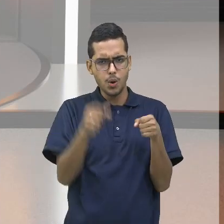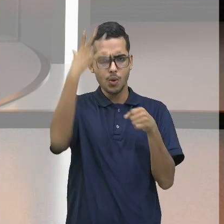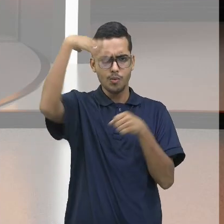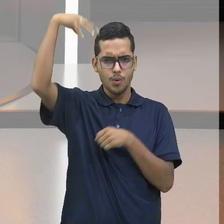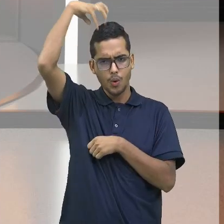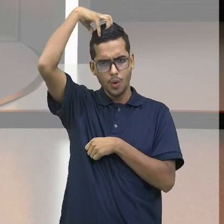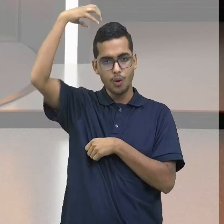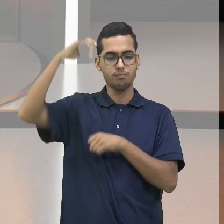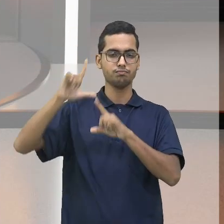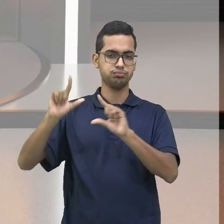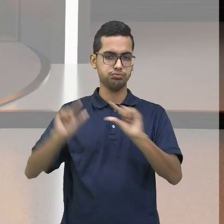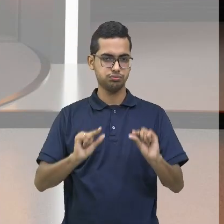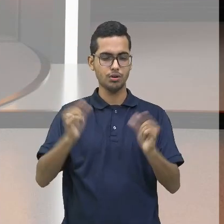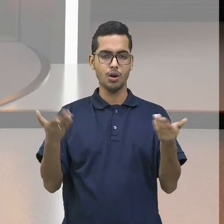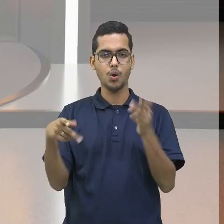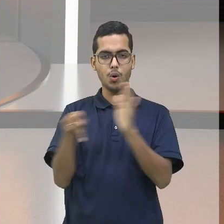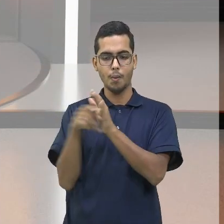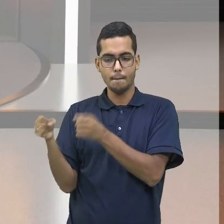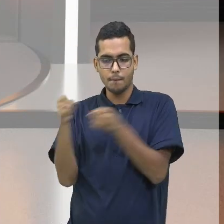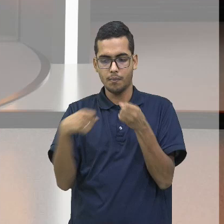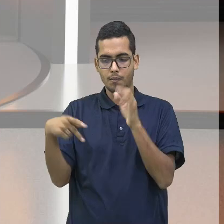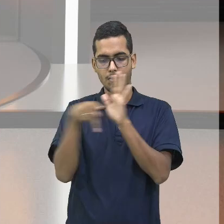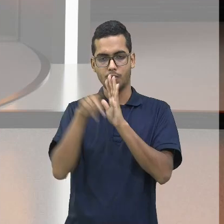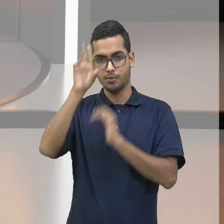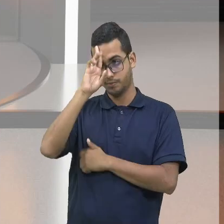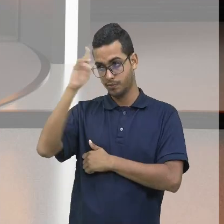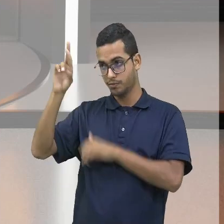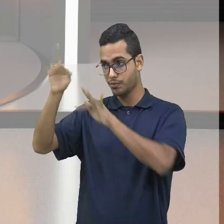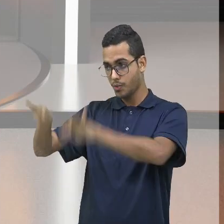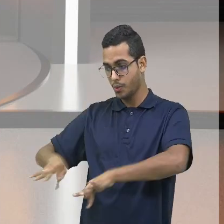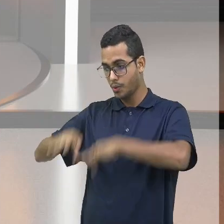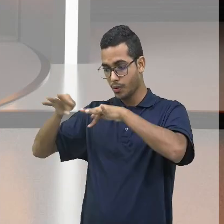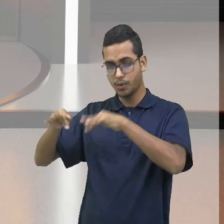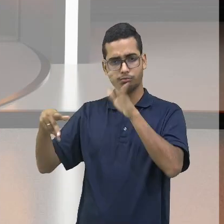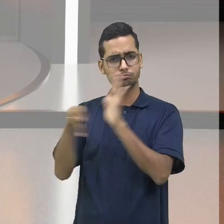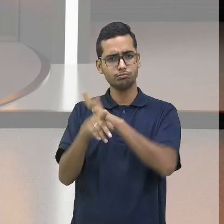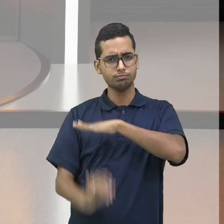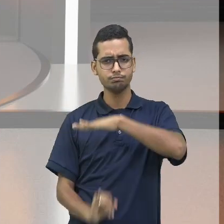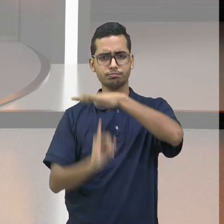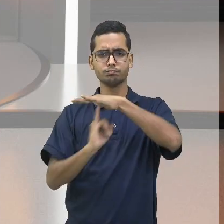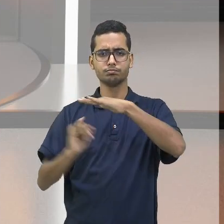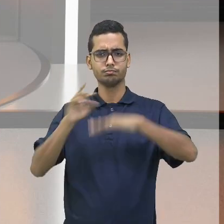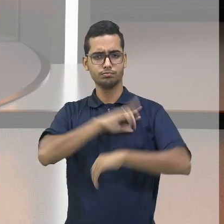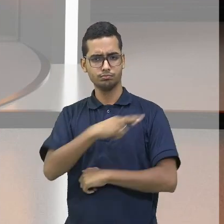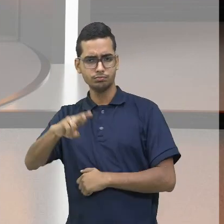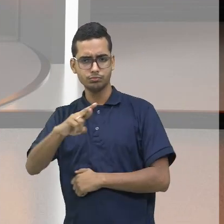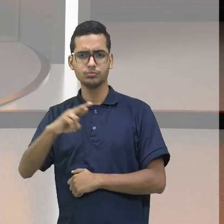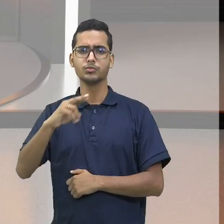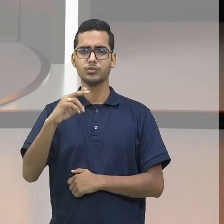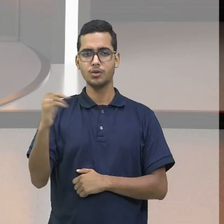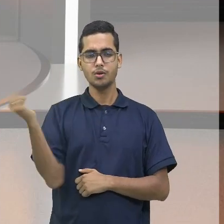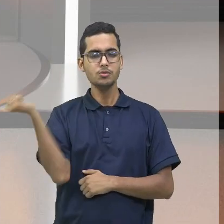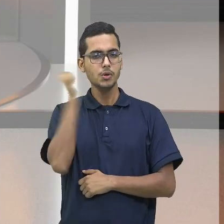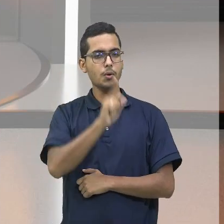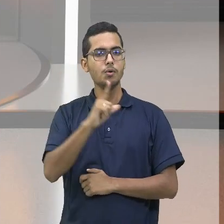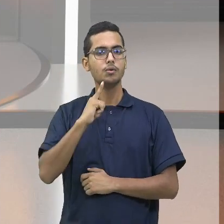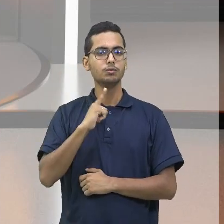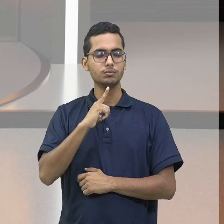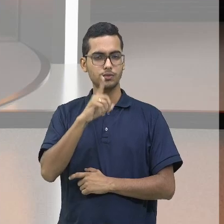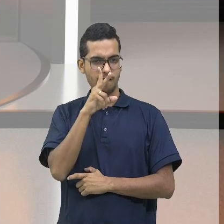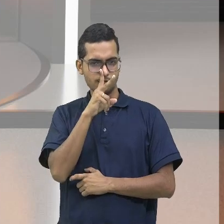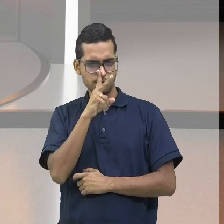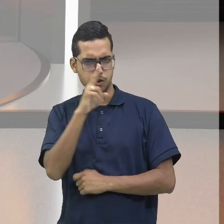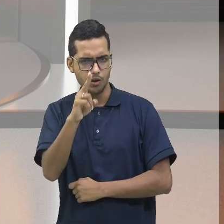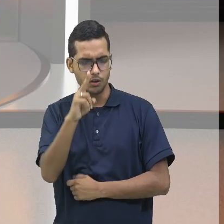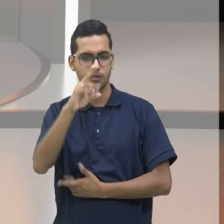real, uma instituição religiosa ganha extremamente